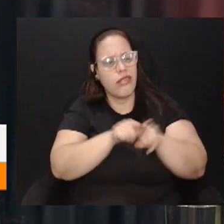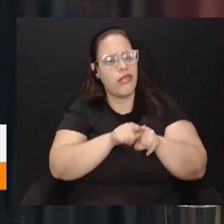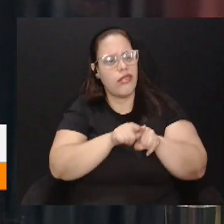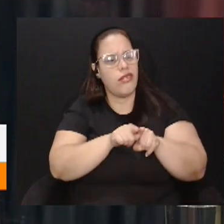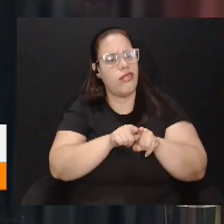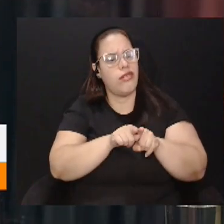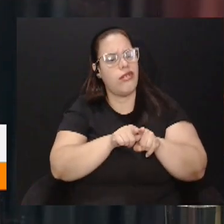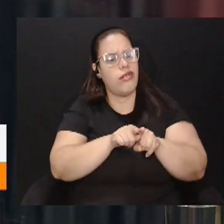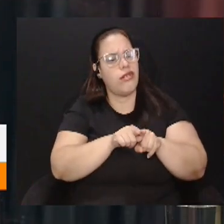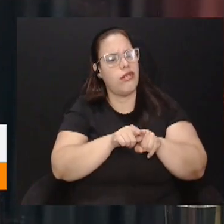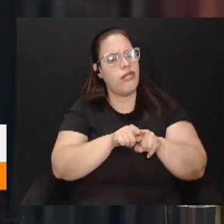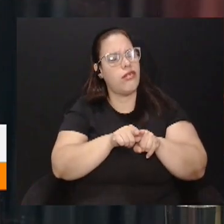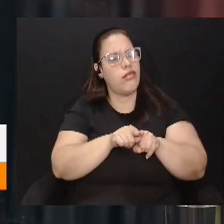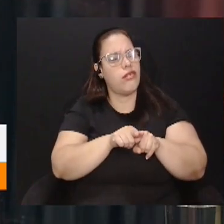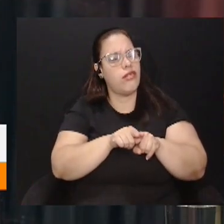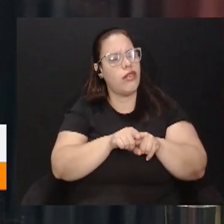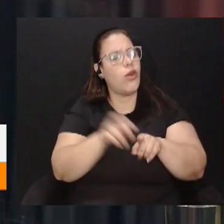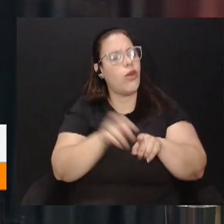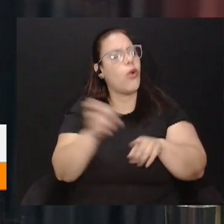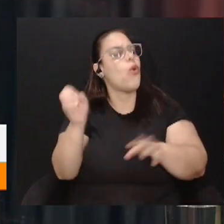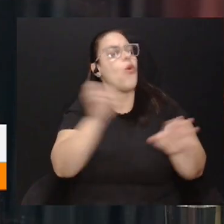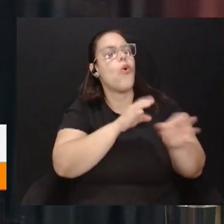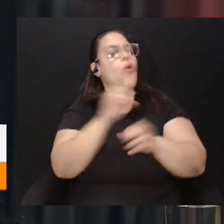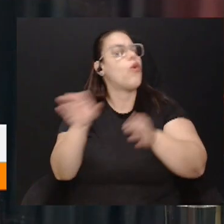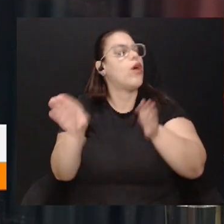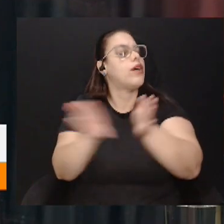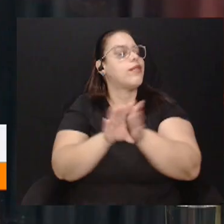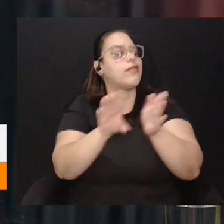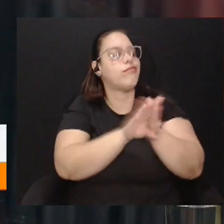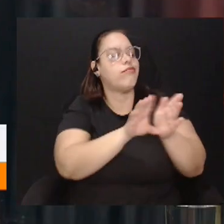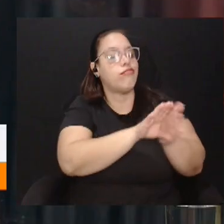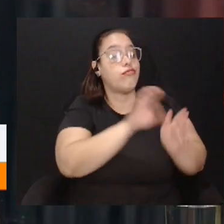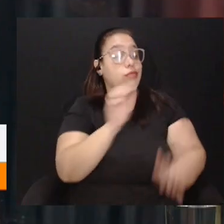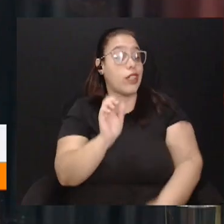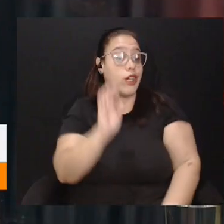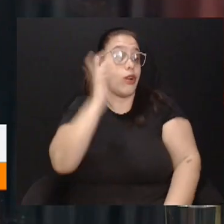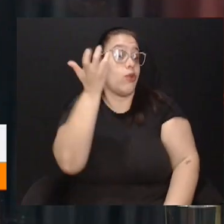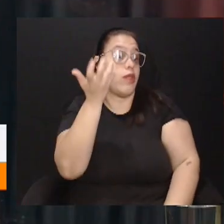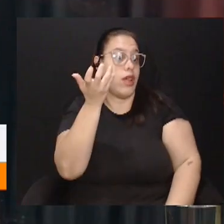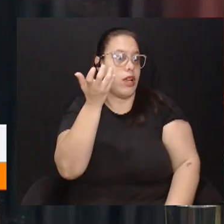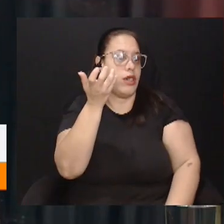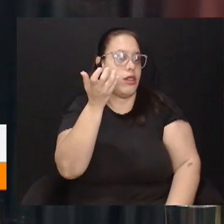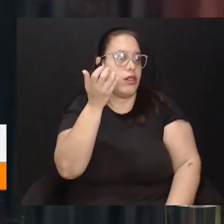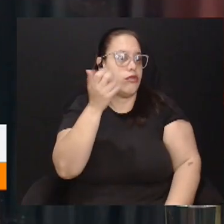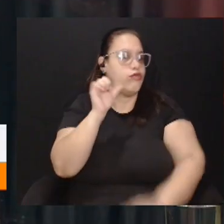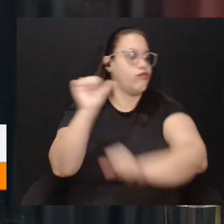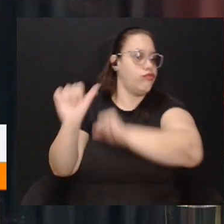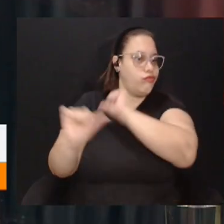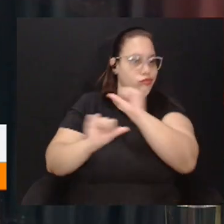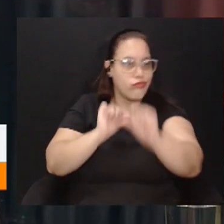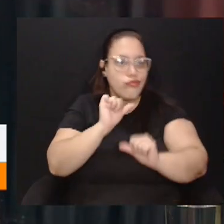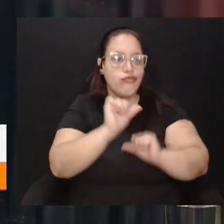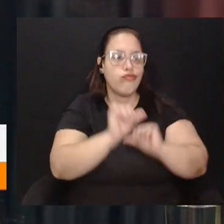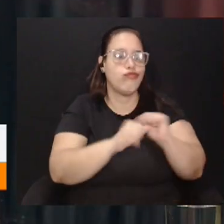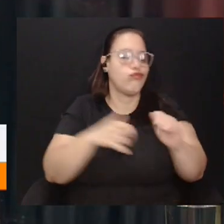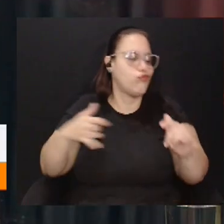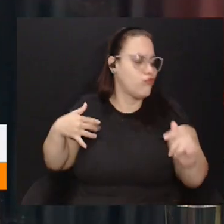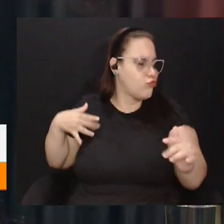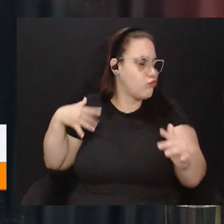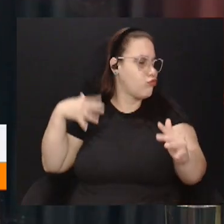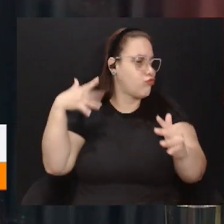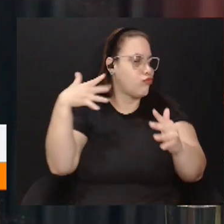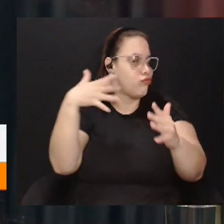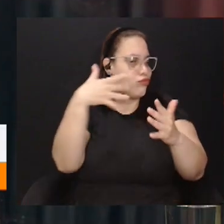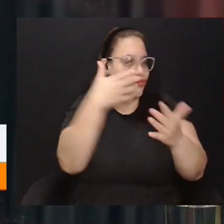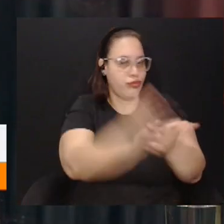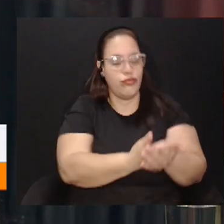as transformações ao longo de muitos e muitos anos, né. Mas eu acho que é importante, que cada